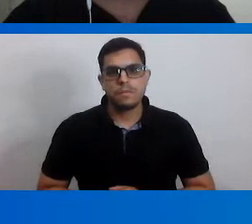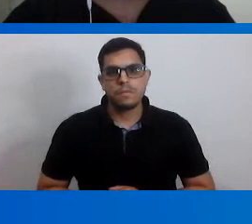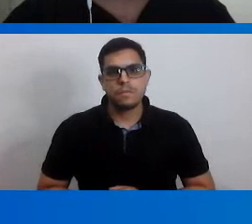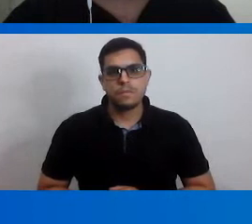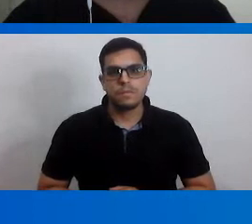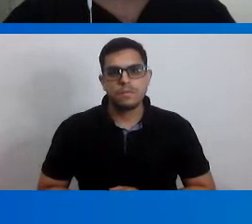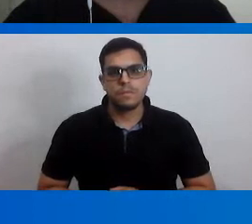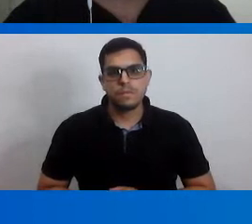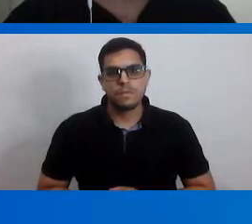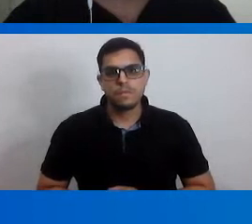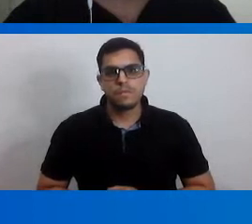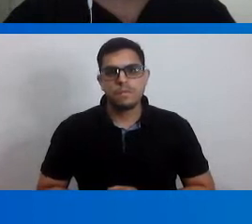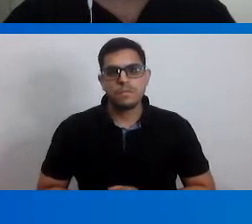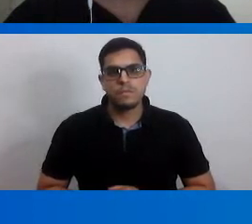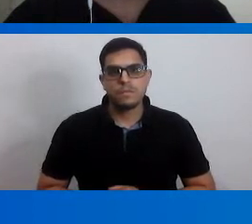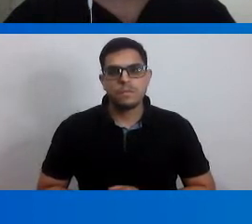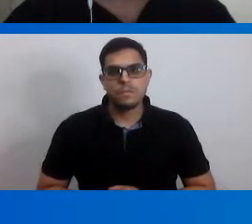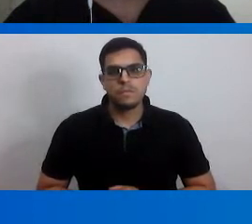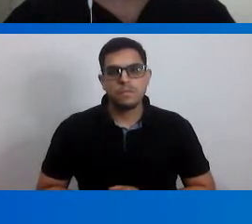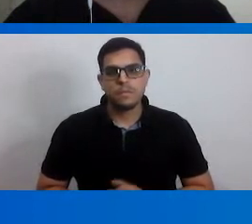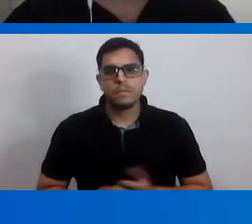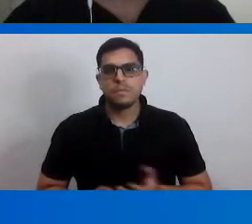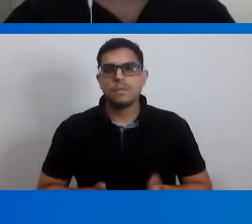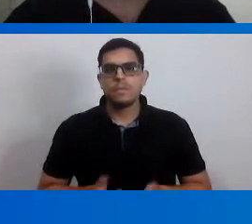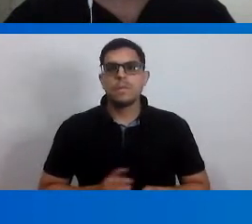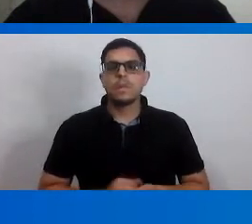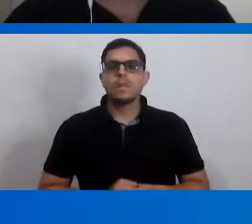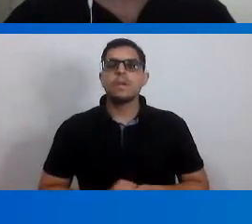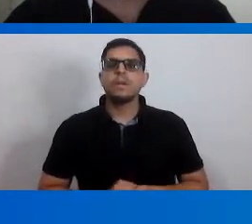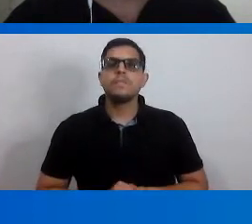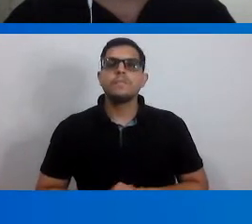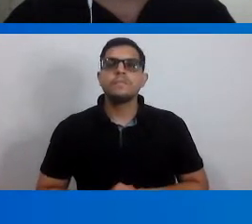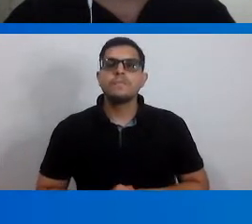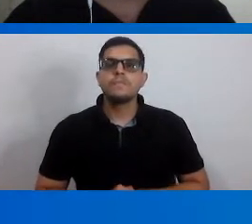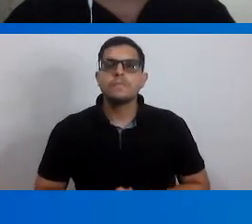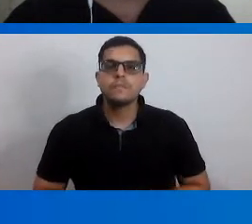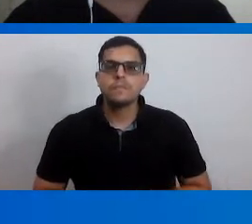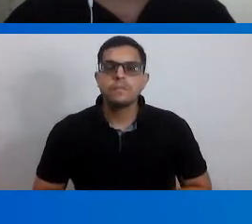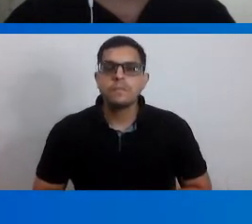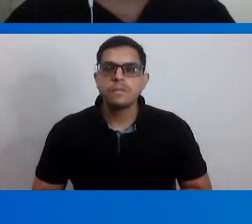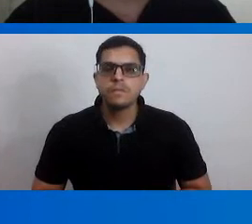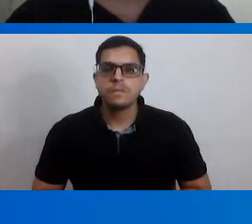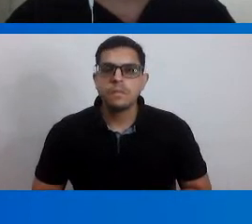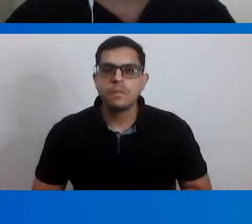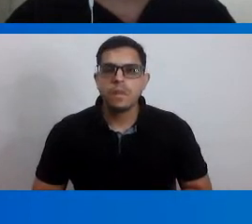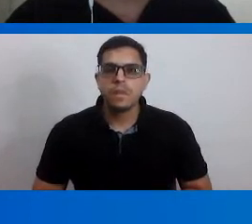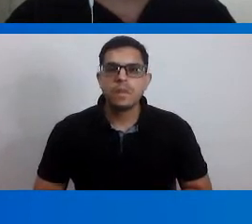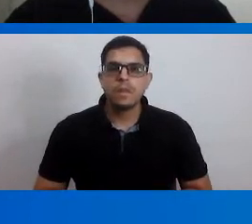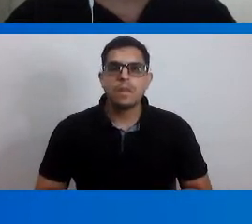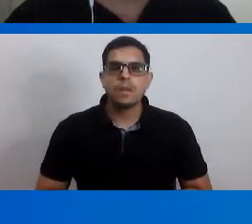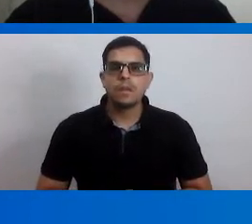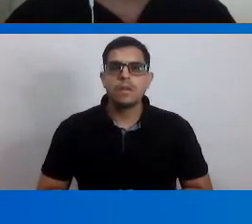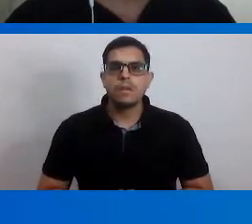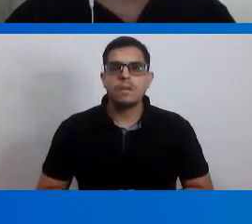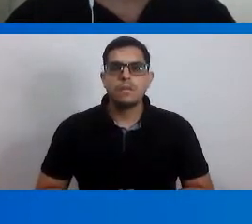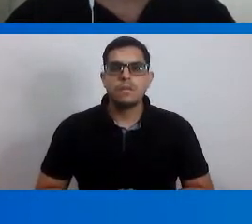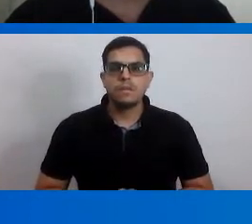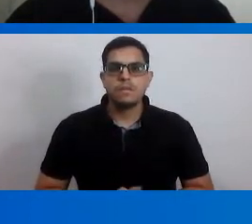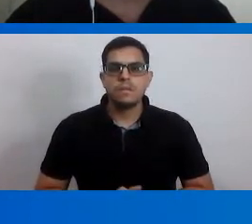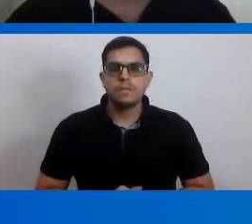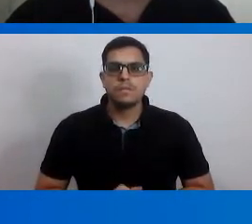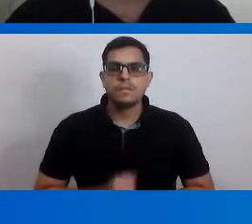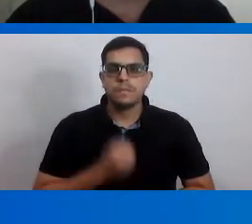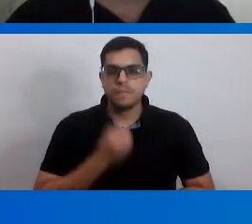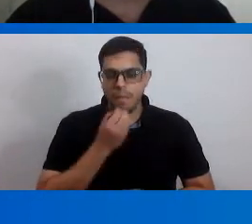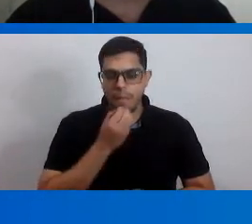né e é um esforço sempre pelo menos aquele que eu percebo em buscar uma diferenciação Olha isso é ensino remoto isso